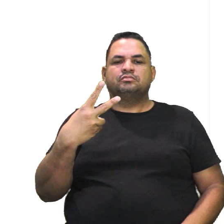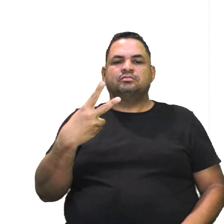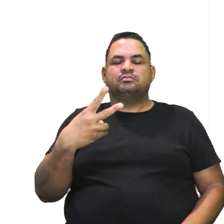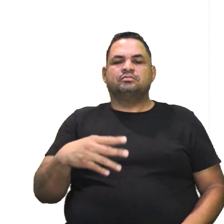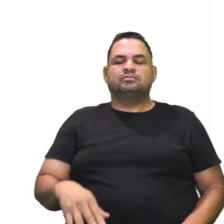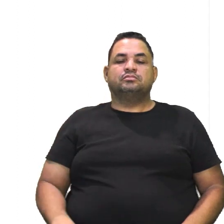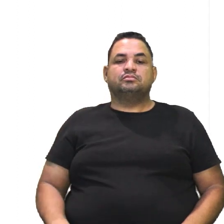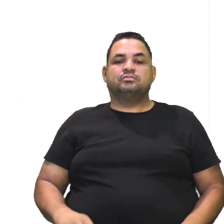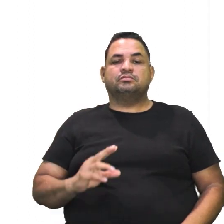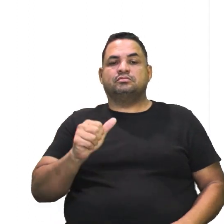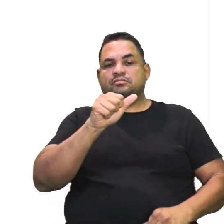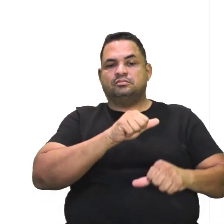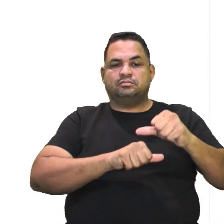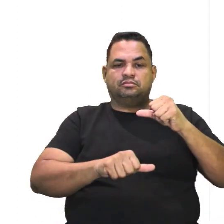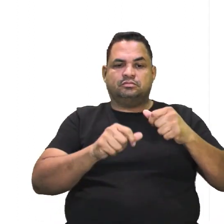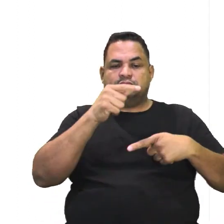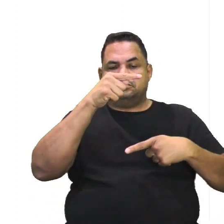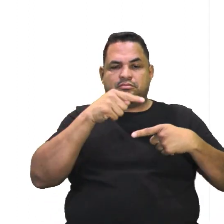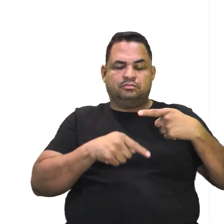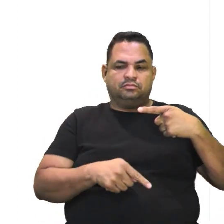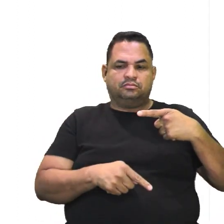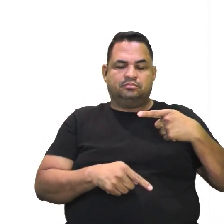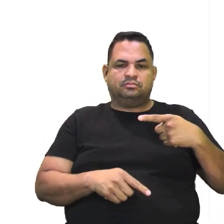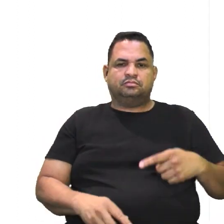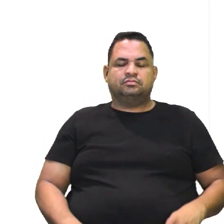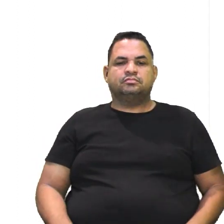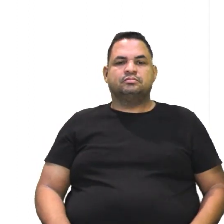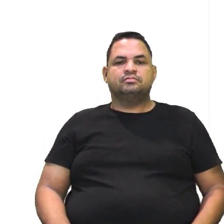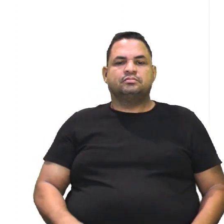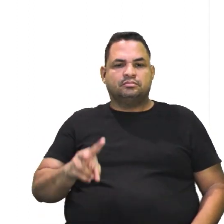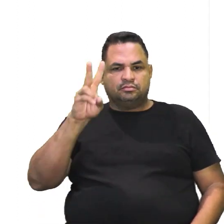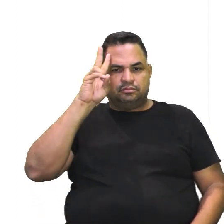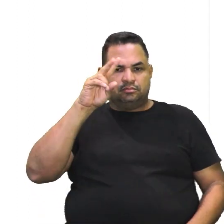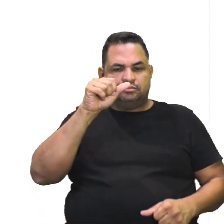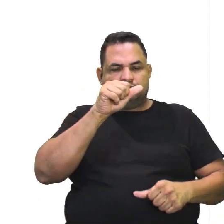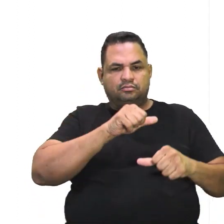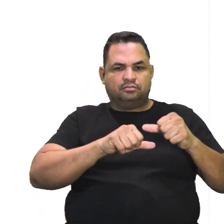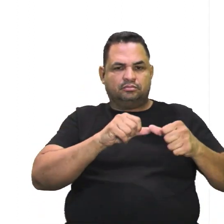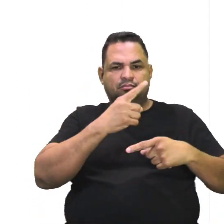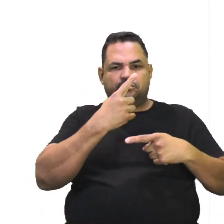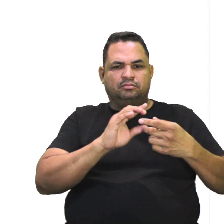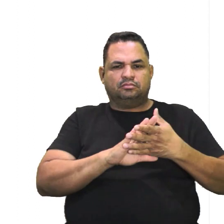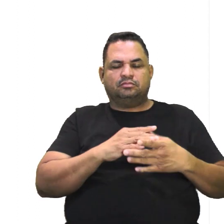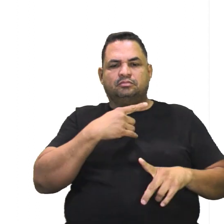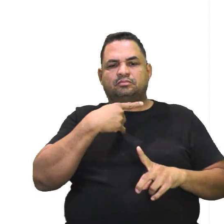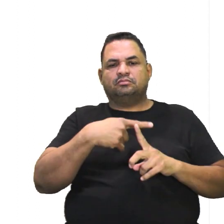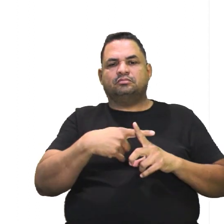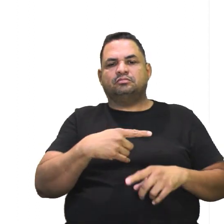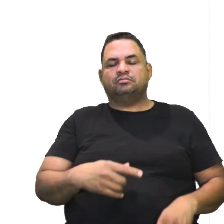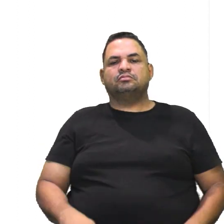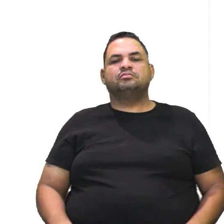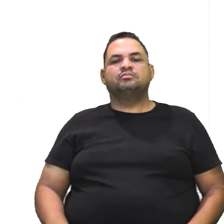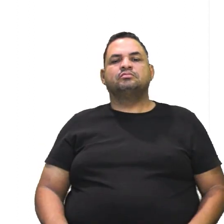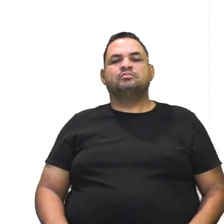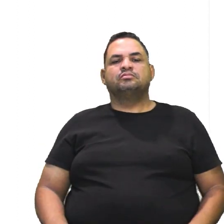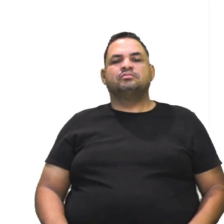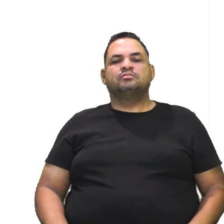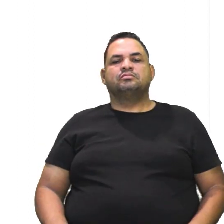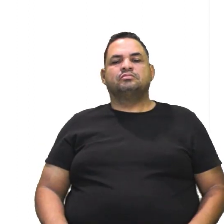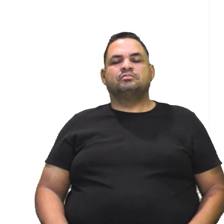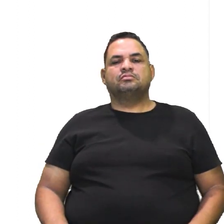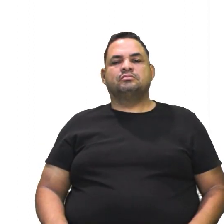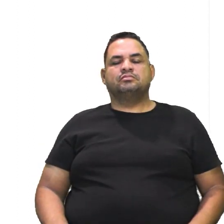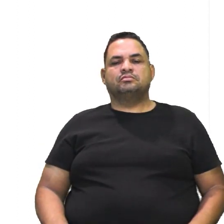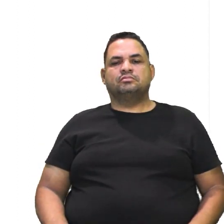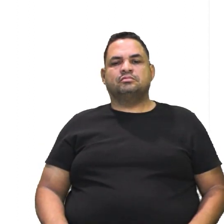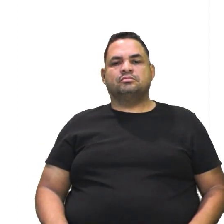menos 2, se a gente inverter a fração aqui, né? Sobre 1, né? Lembra que a gente inverte a fração e o expoente fica positivo? Isso. Então isso é a